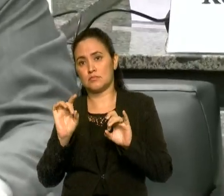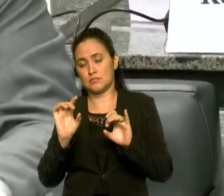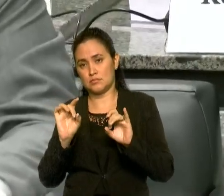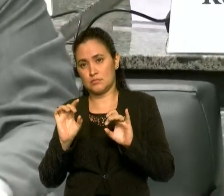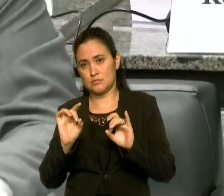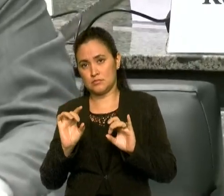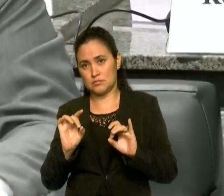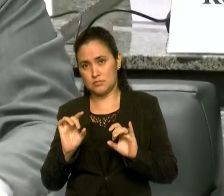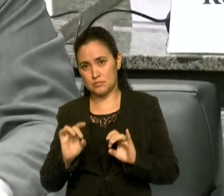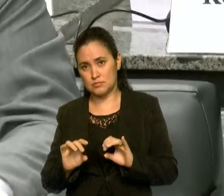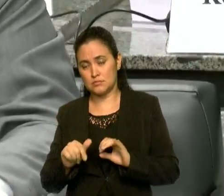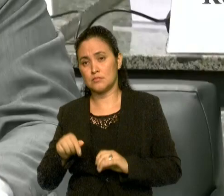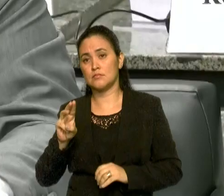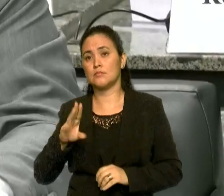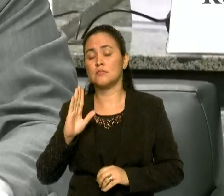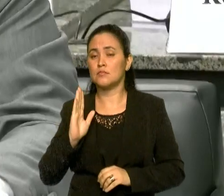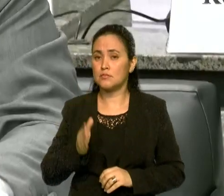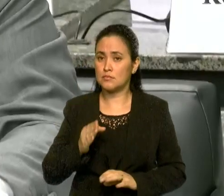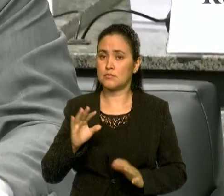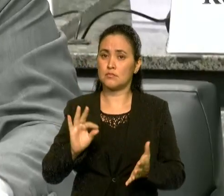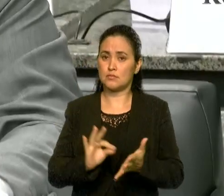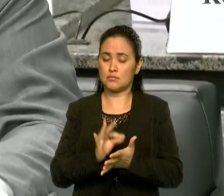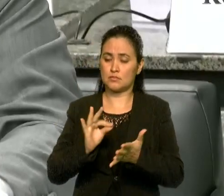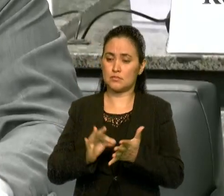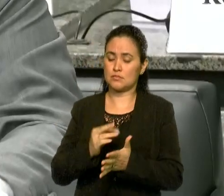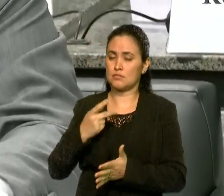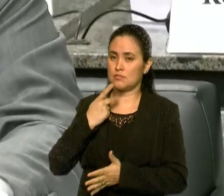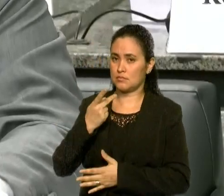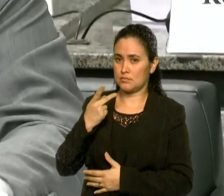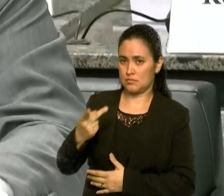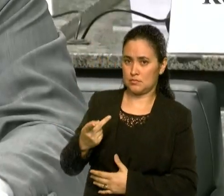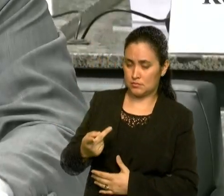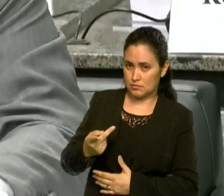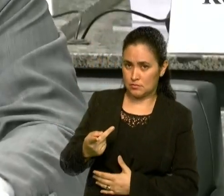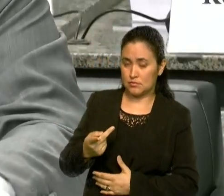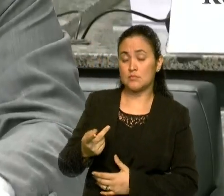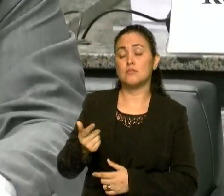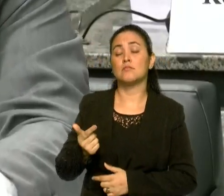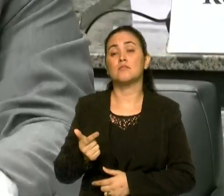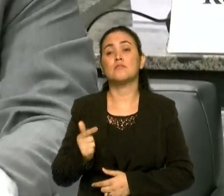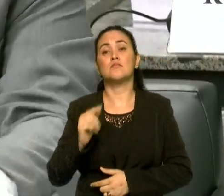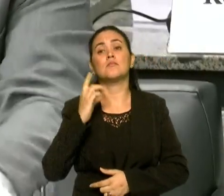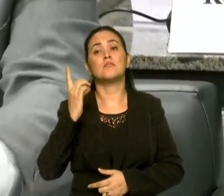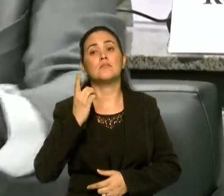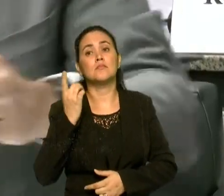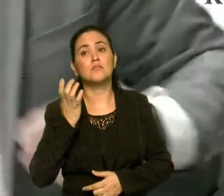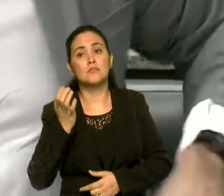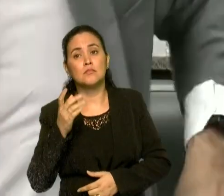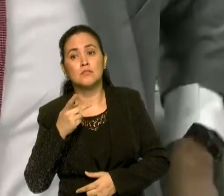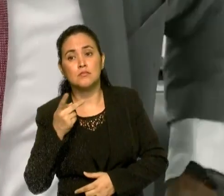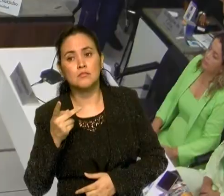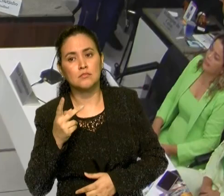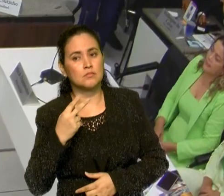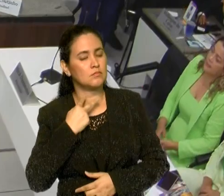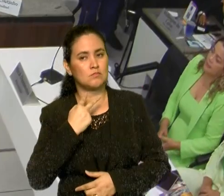abrir mais inscrições, né, para quem já usou a palavra não usar novamente. Tá?